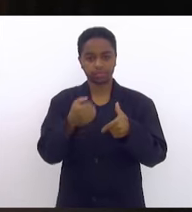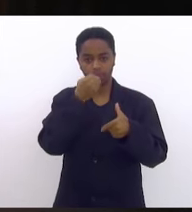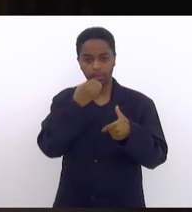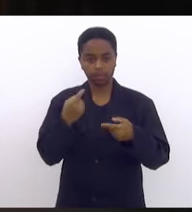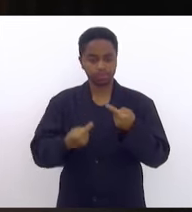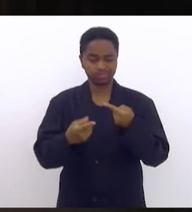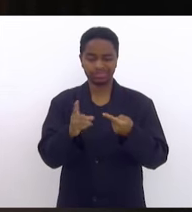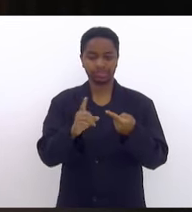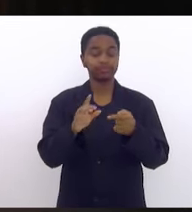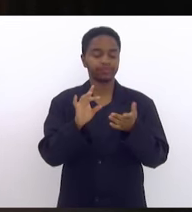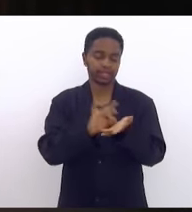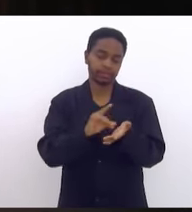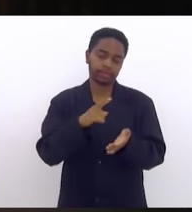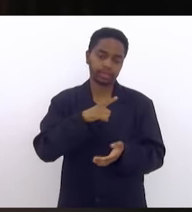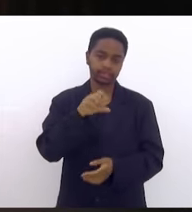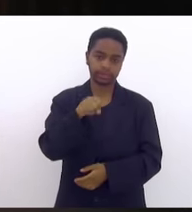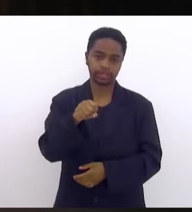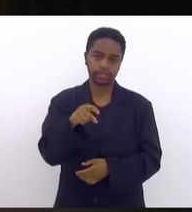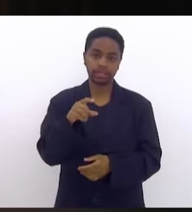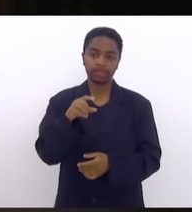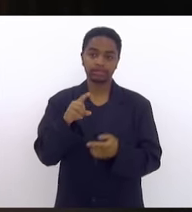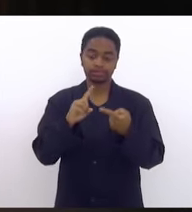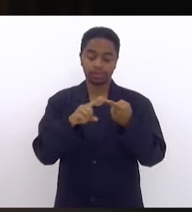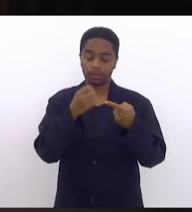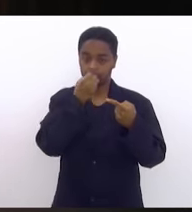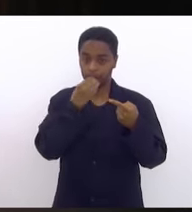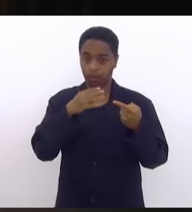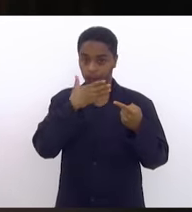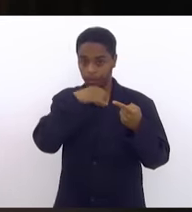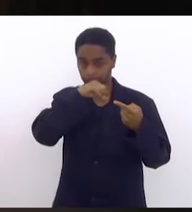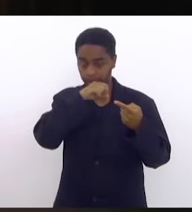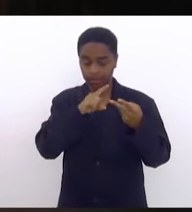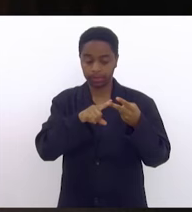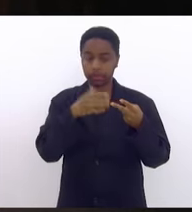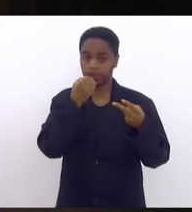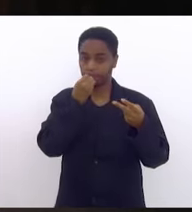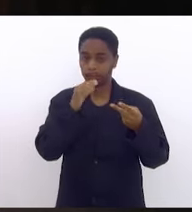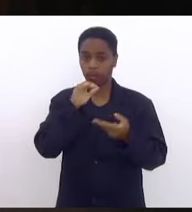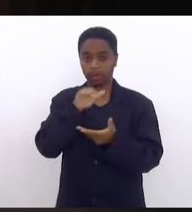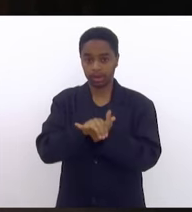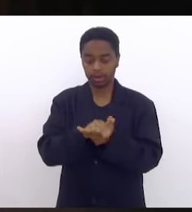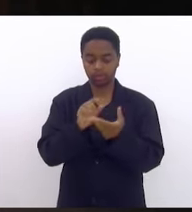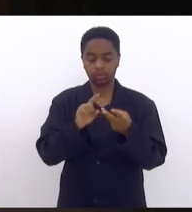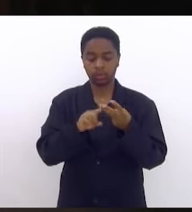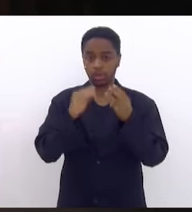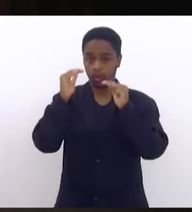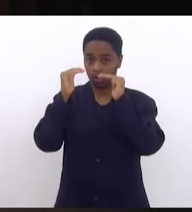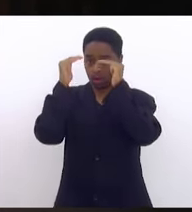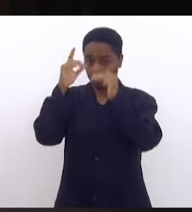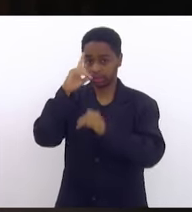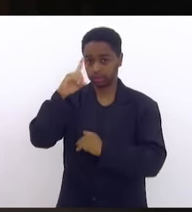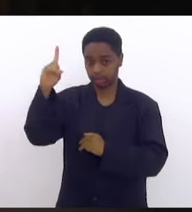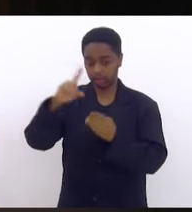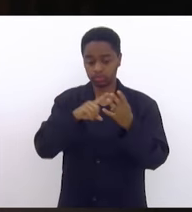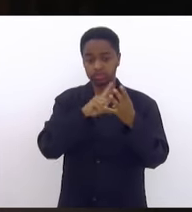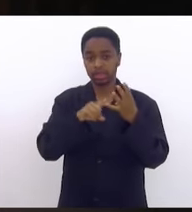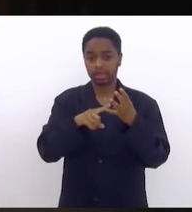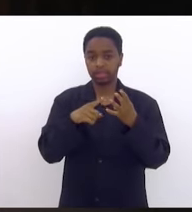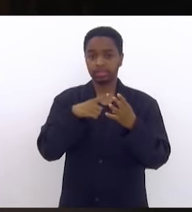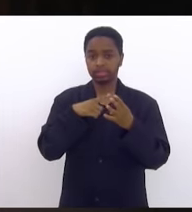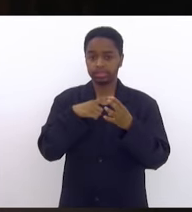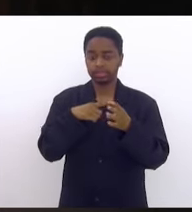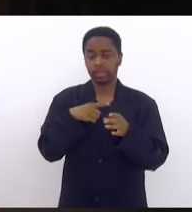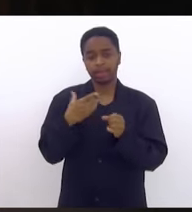sim. Ser um bom pai, um bom marido, um homem que honra a Deus, e um homem de princípios,